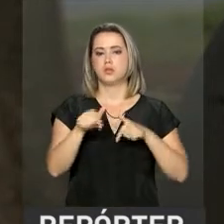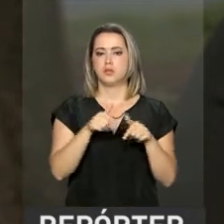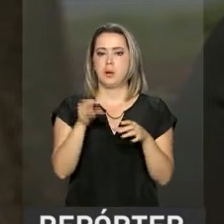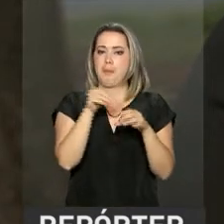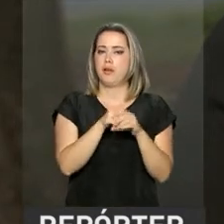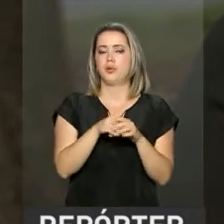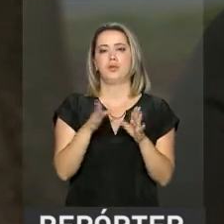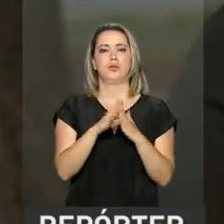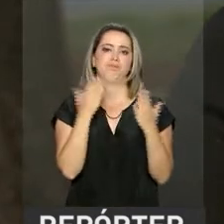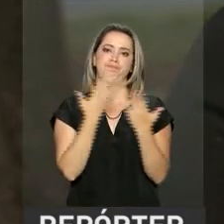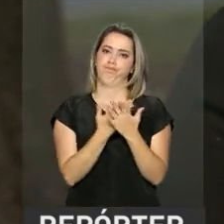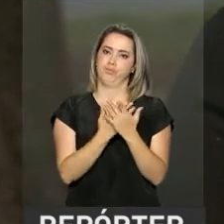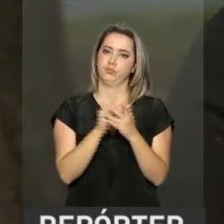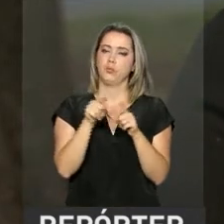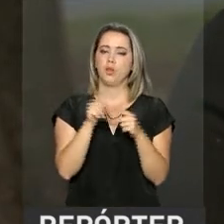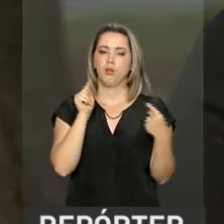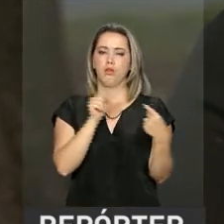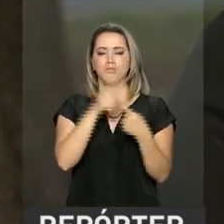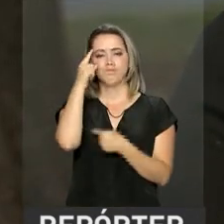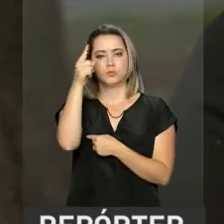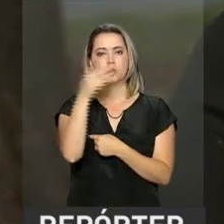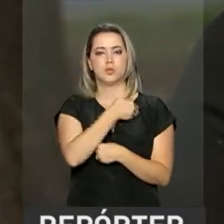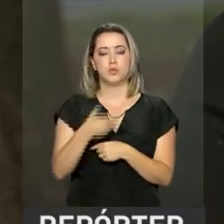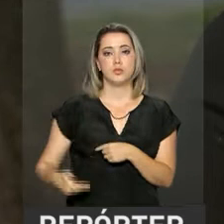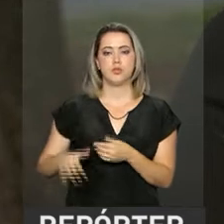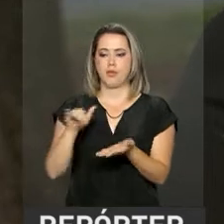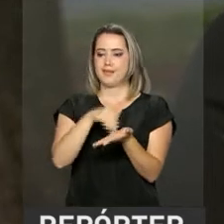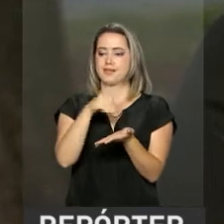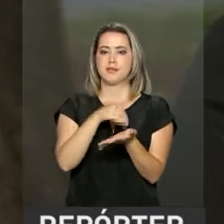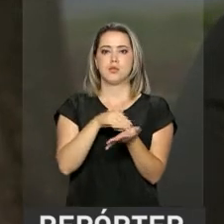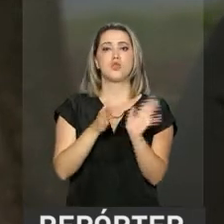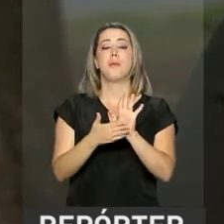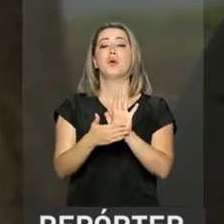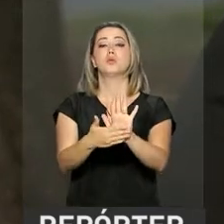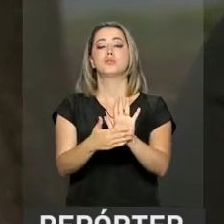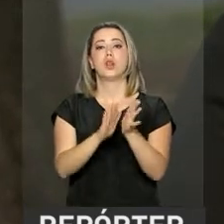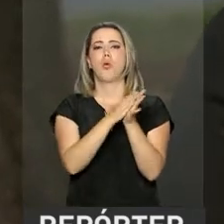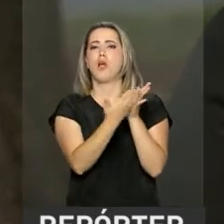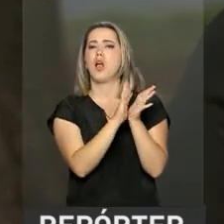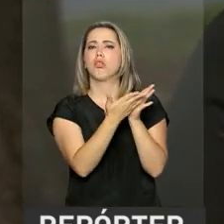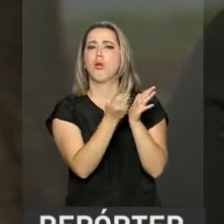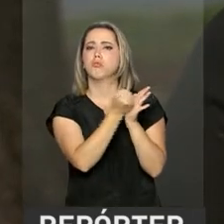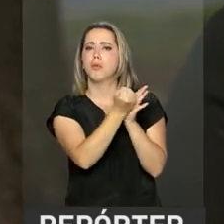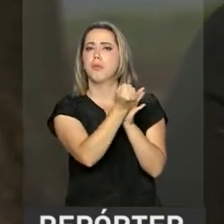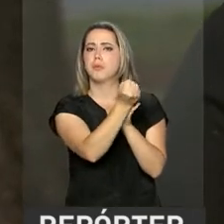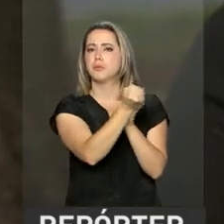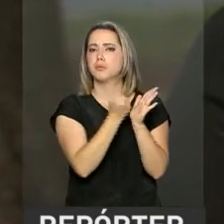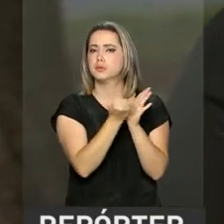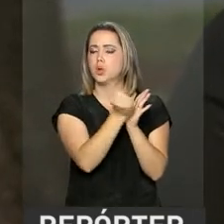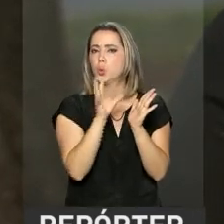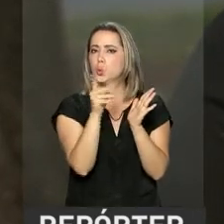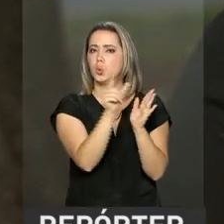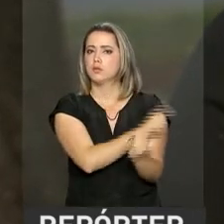da rede de ensino a idéia do governo é que o estudante já na matrícula apresente o cartão de vacina a escola então entrou em contato